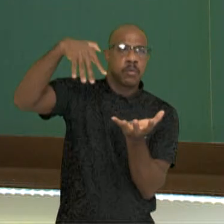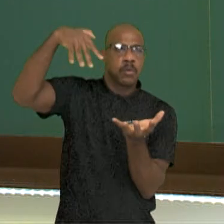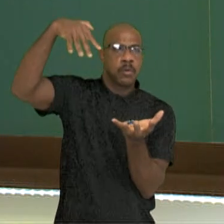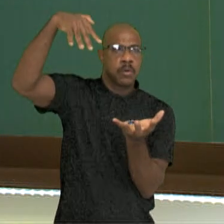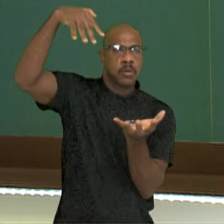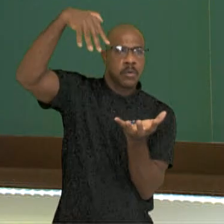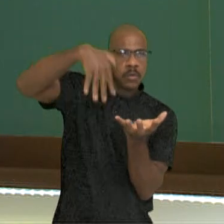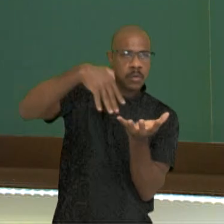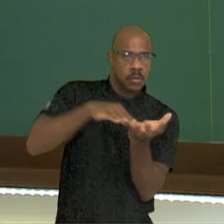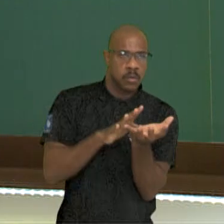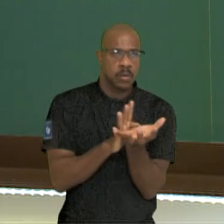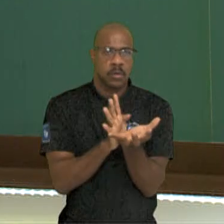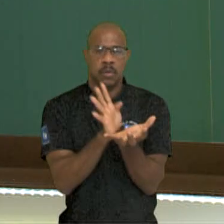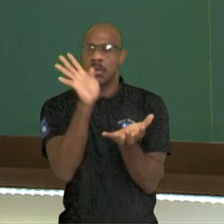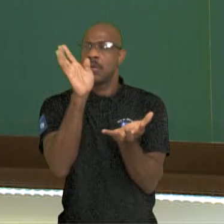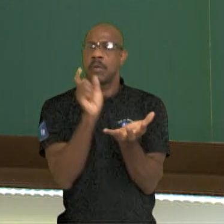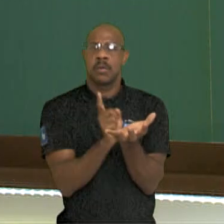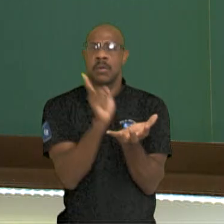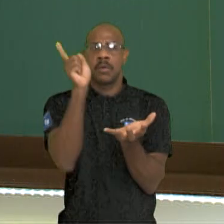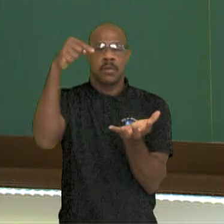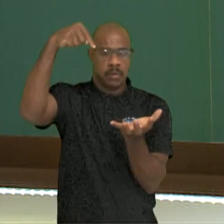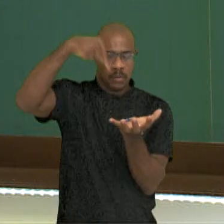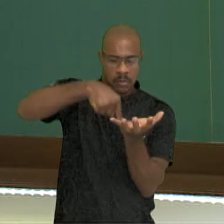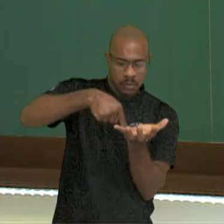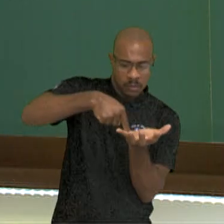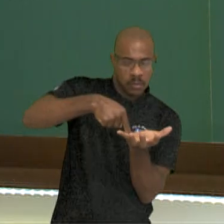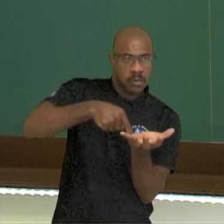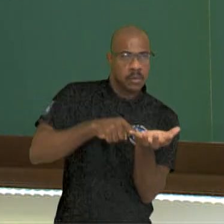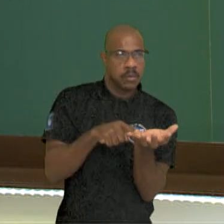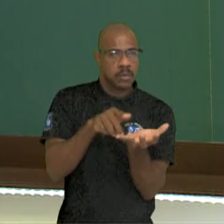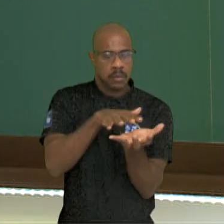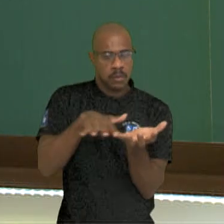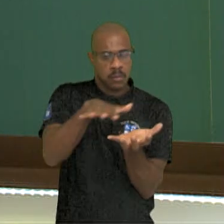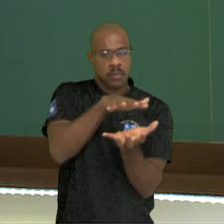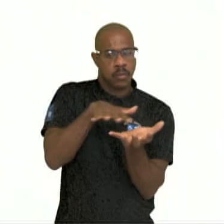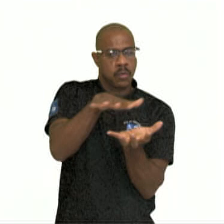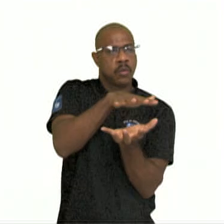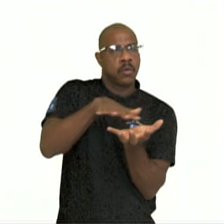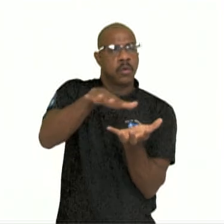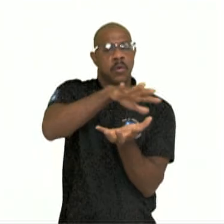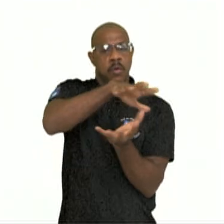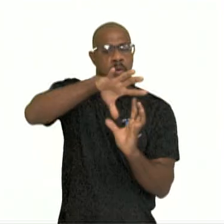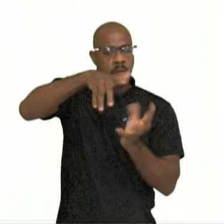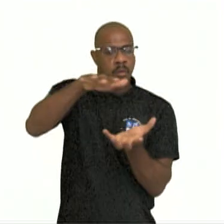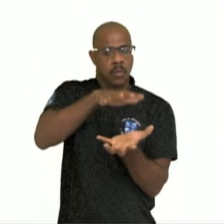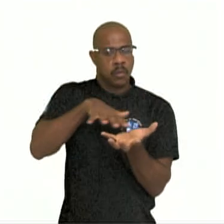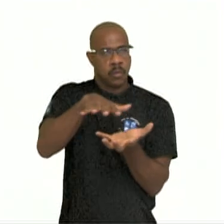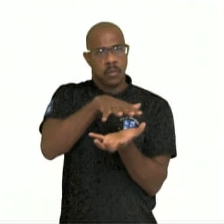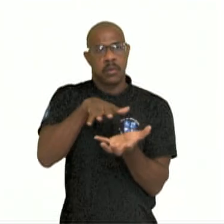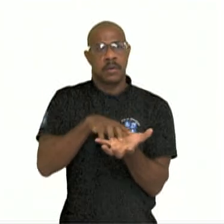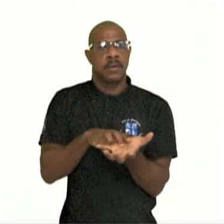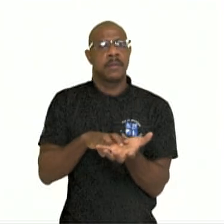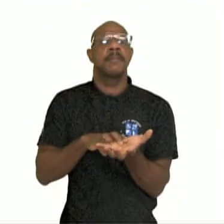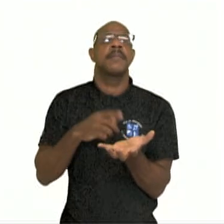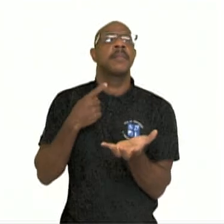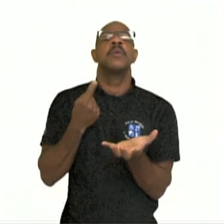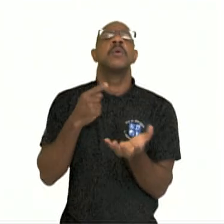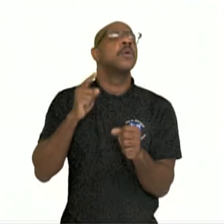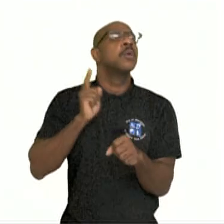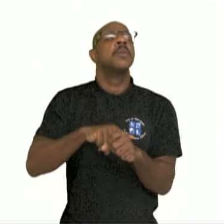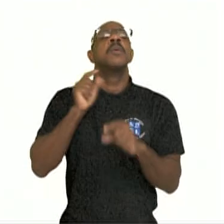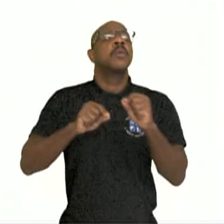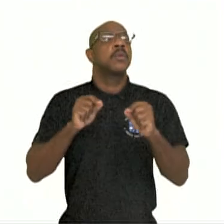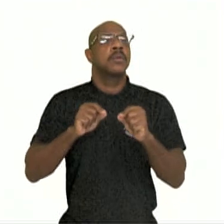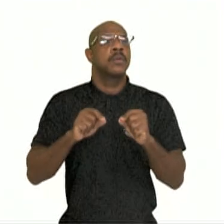sendo refletidos e uma parte significativa ficam na atmosfera e na superfície terrestre, para que, nos momentos em que